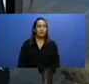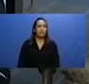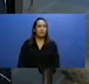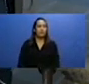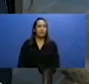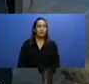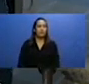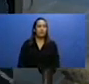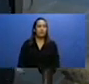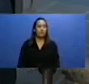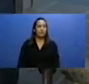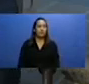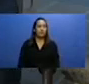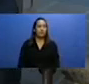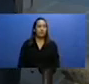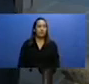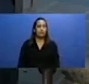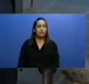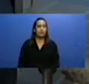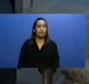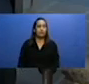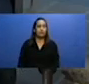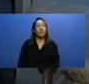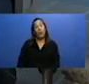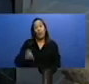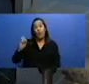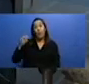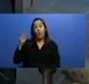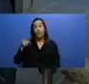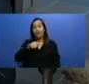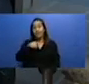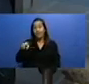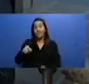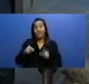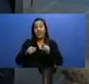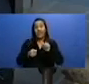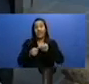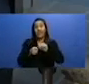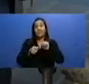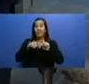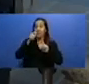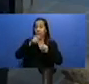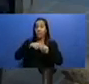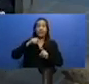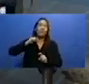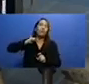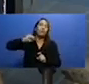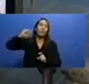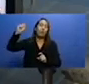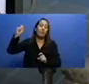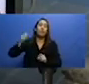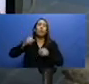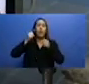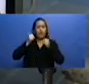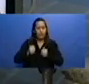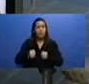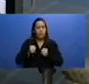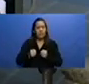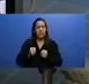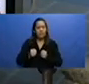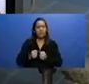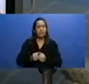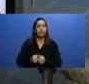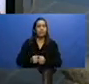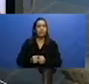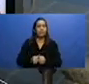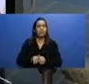sim que tenha algum aniversariante, ou às vezes até você mesmo faz aniversário no mês de abril. Então é